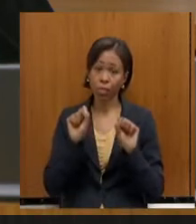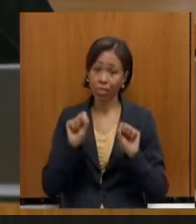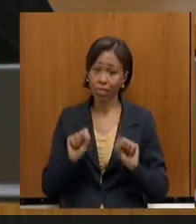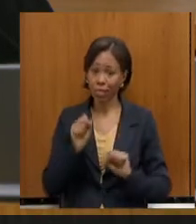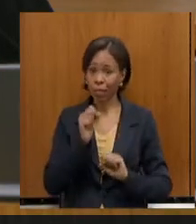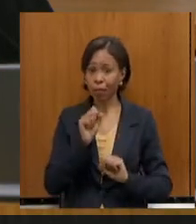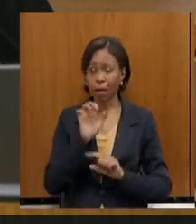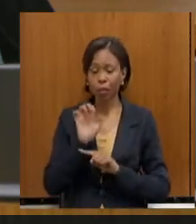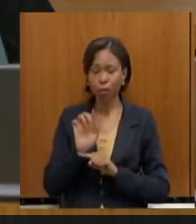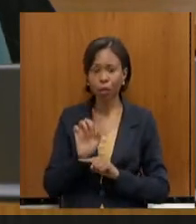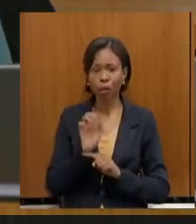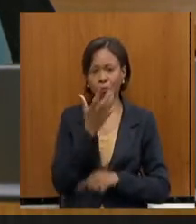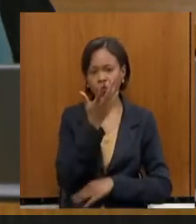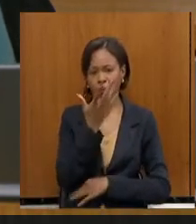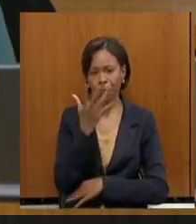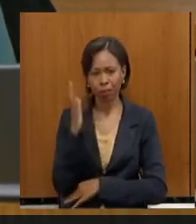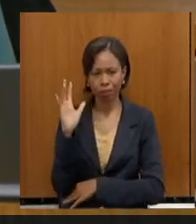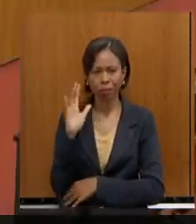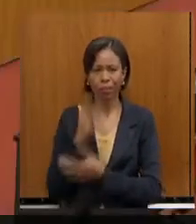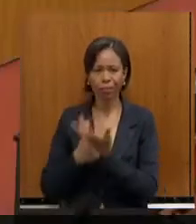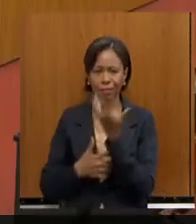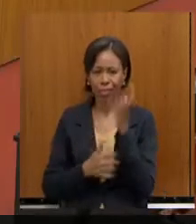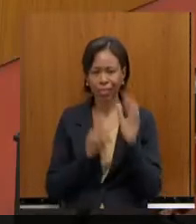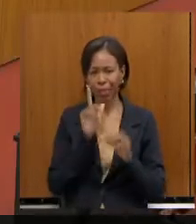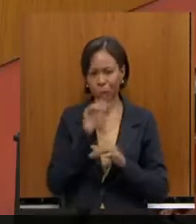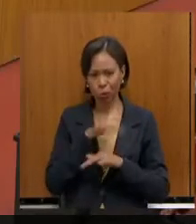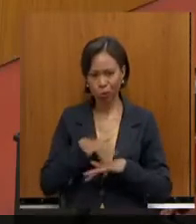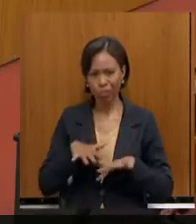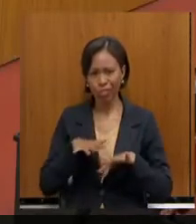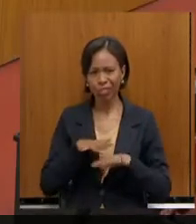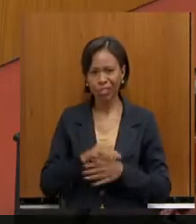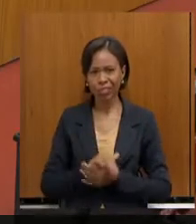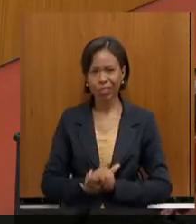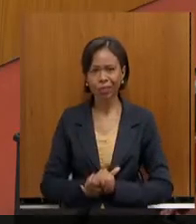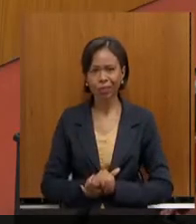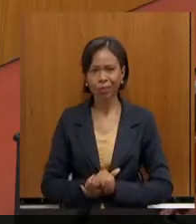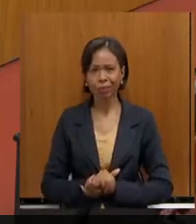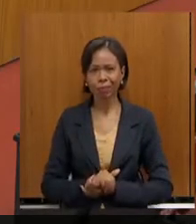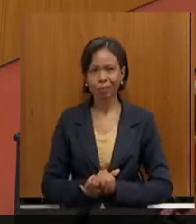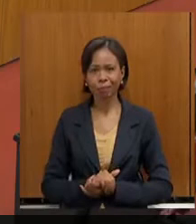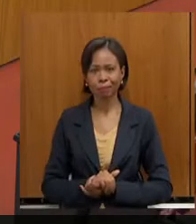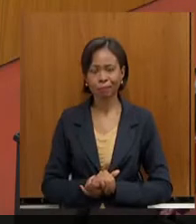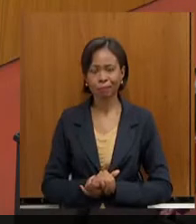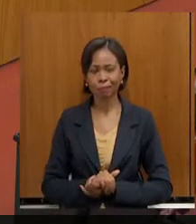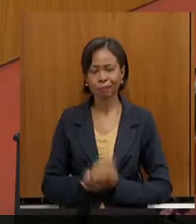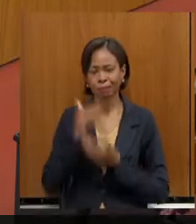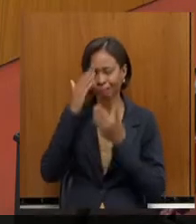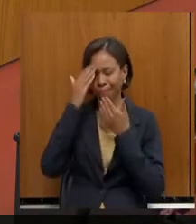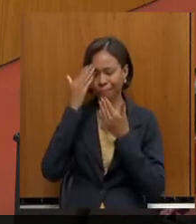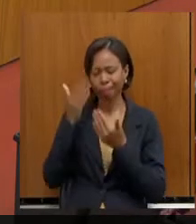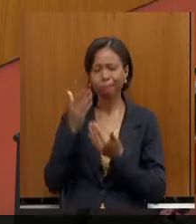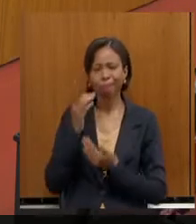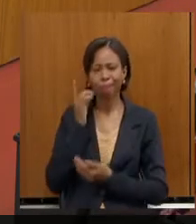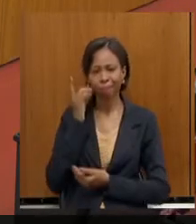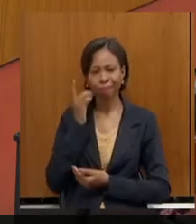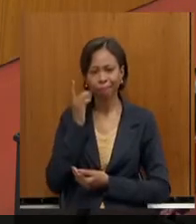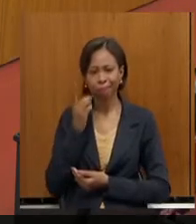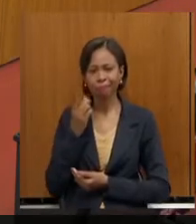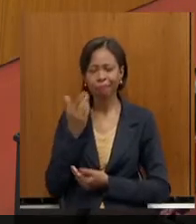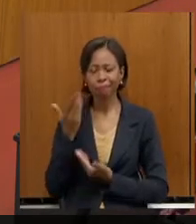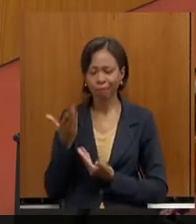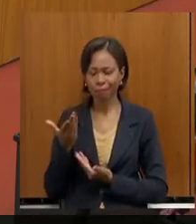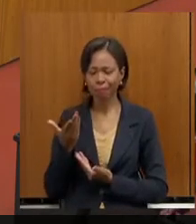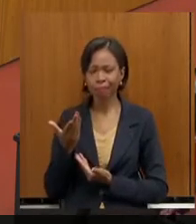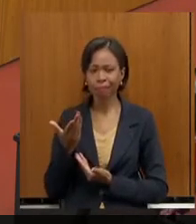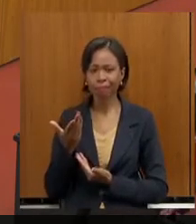Meio Ambiente recursos hídricos e e com a palavra Deputado agradeço contribuições da